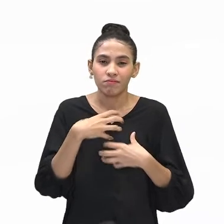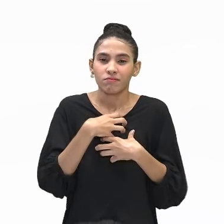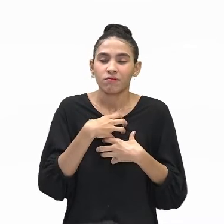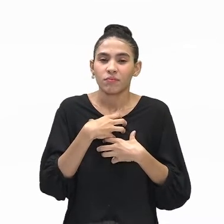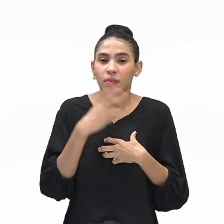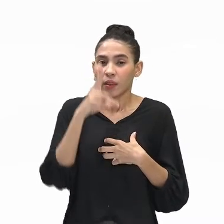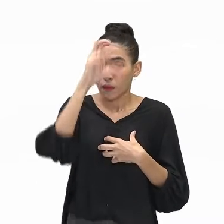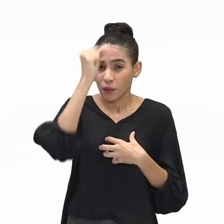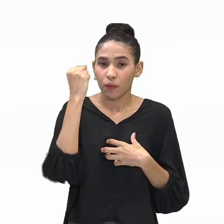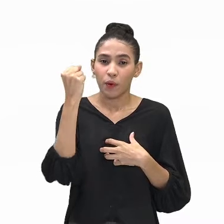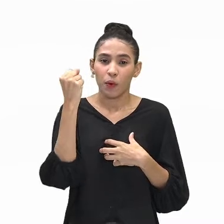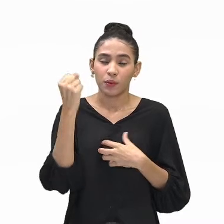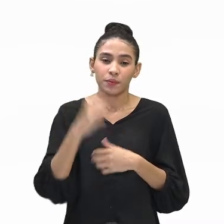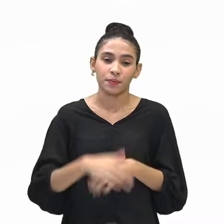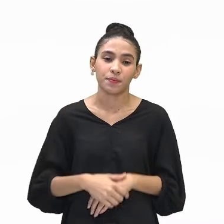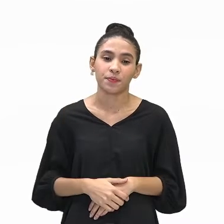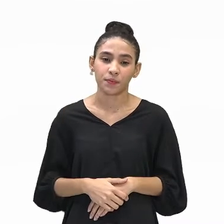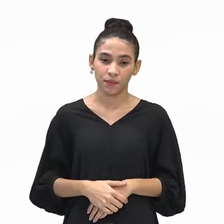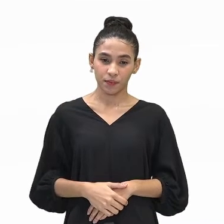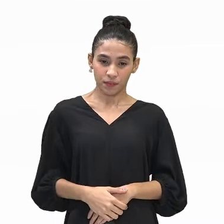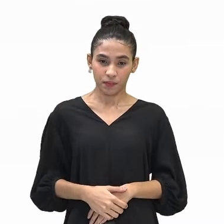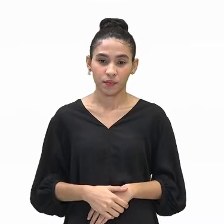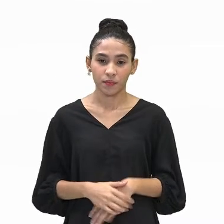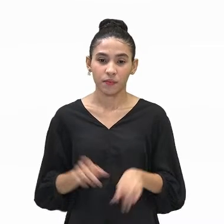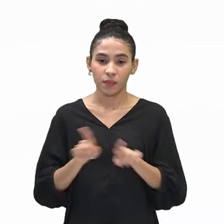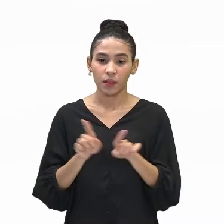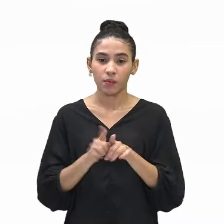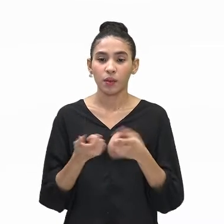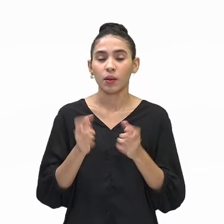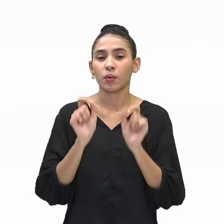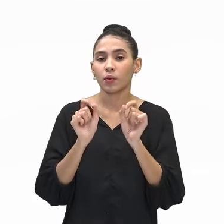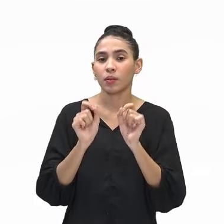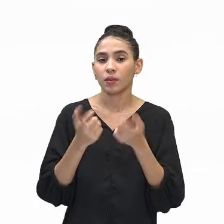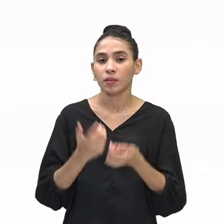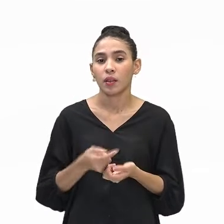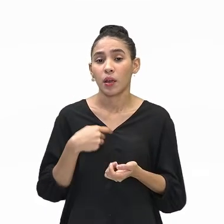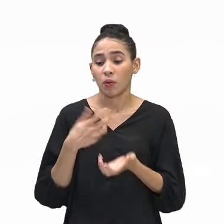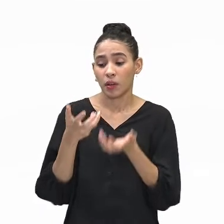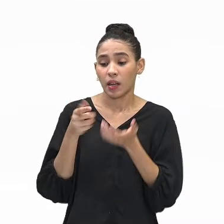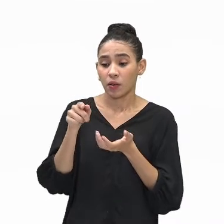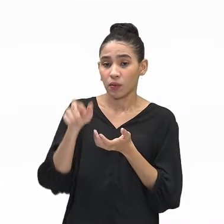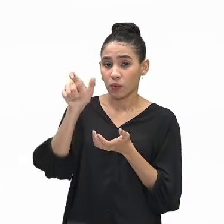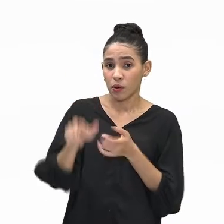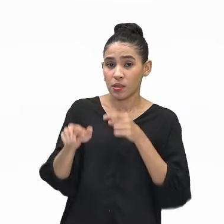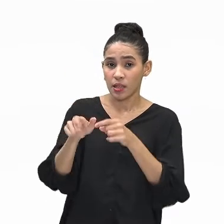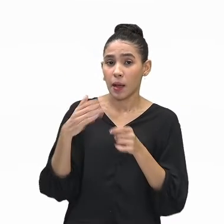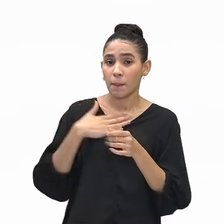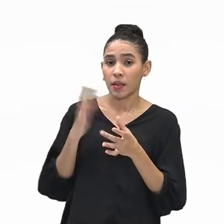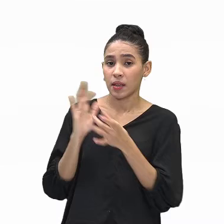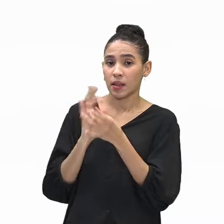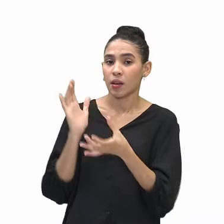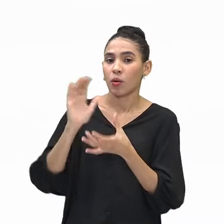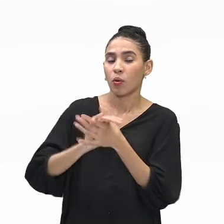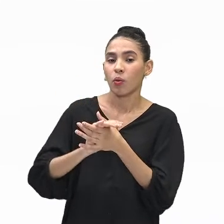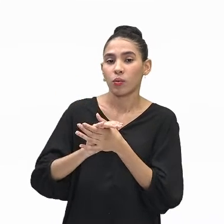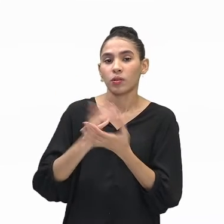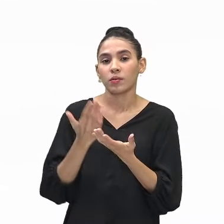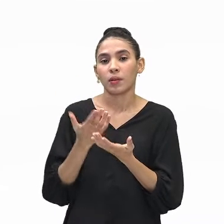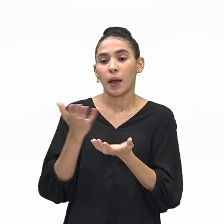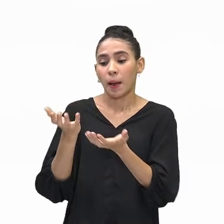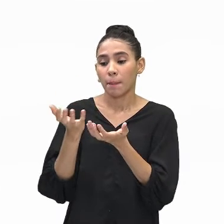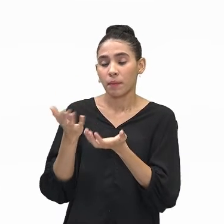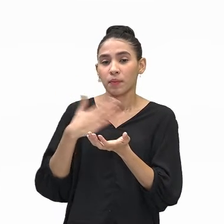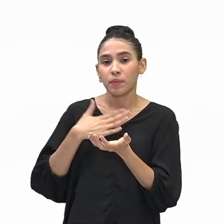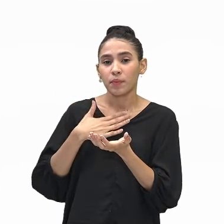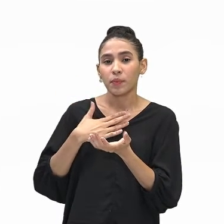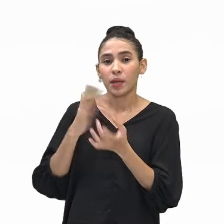enfim, que ele é. Que queres do que tenho ser senhora, ou seja, eu quero que você seja a minha senhora, em outras palavras, a minha dona,